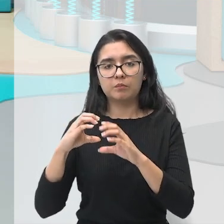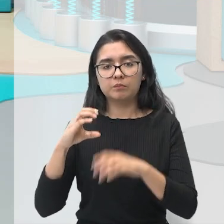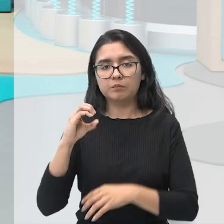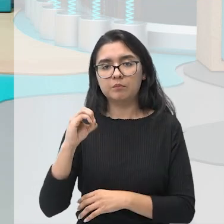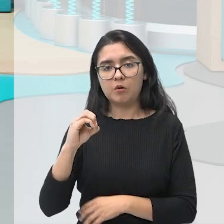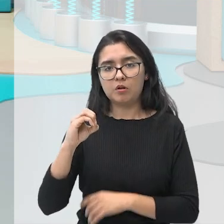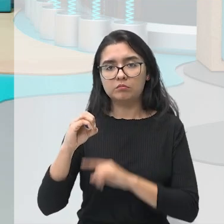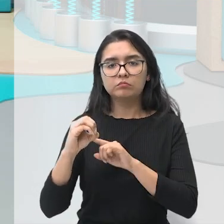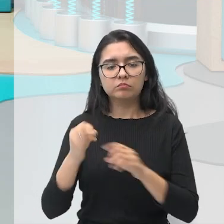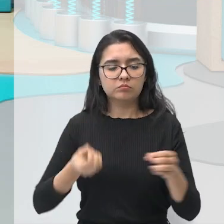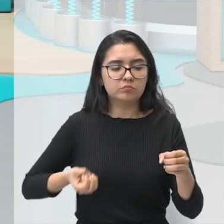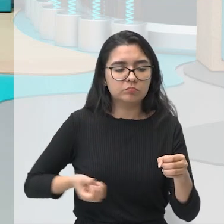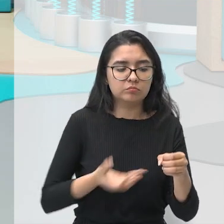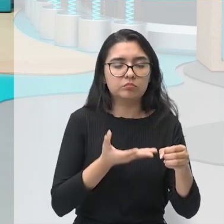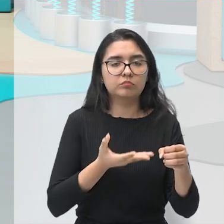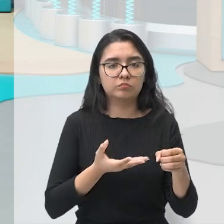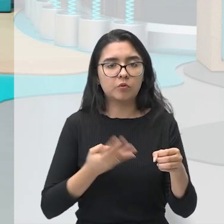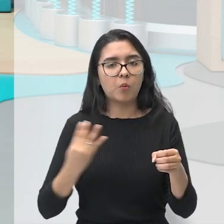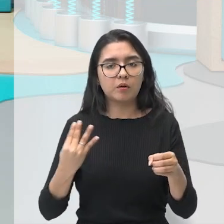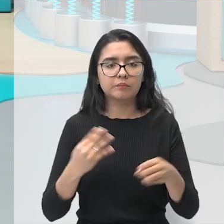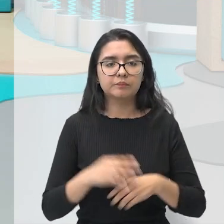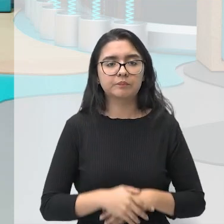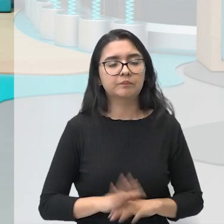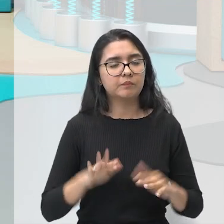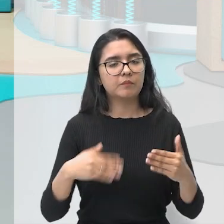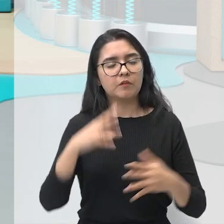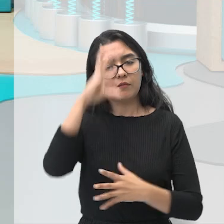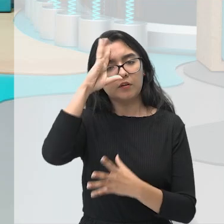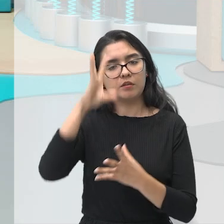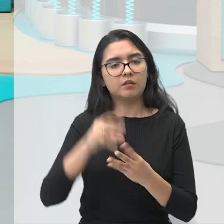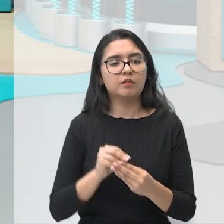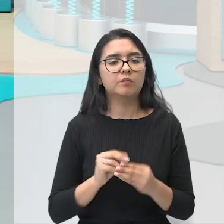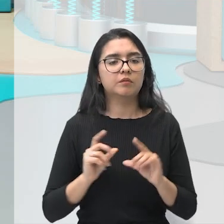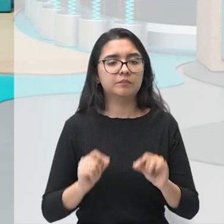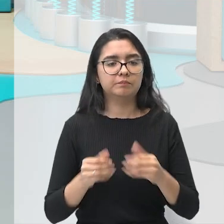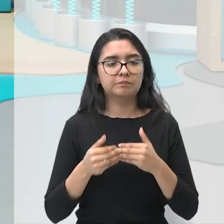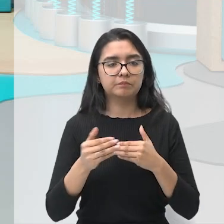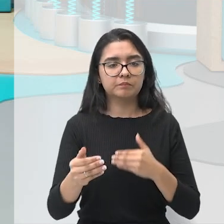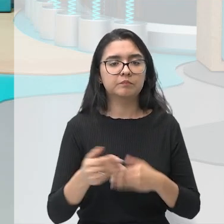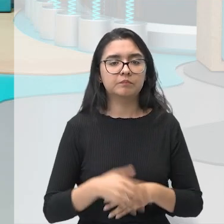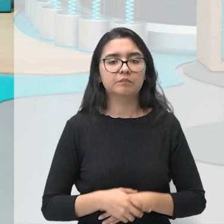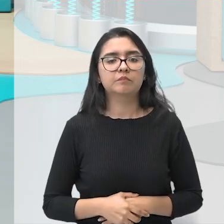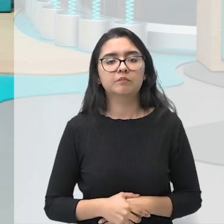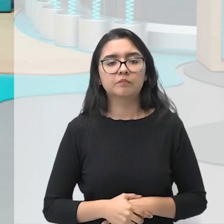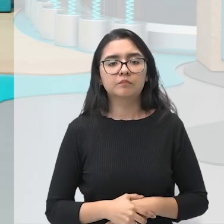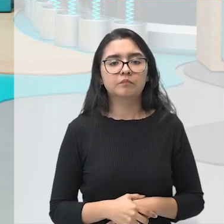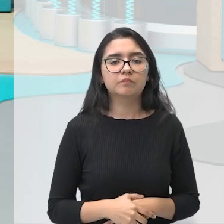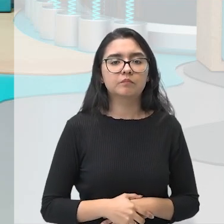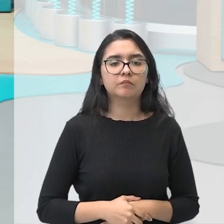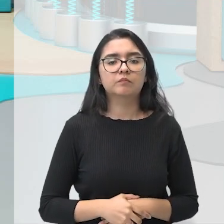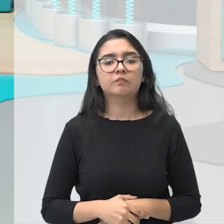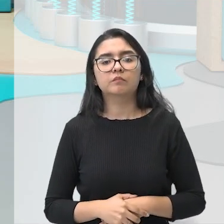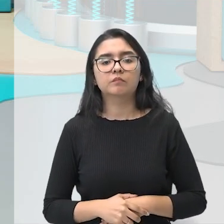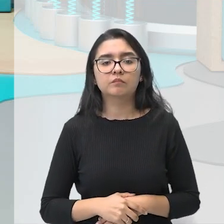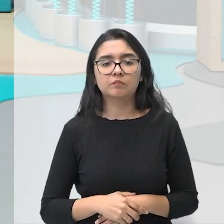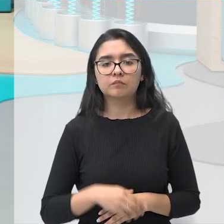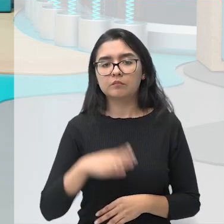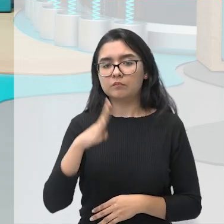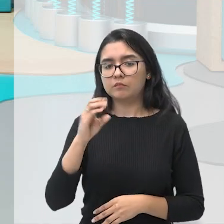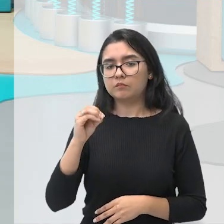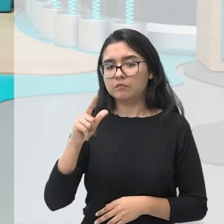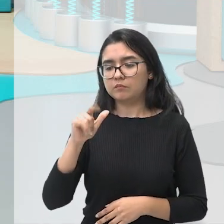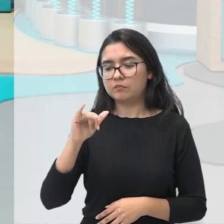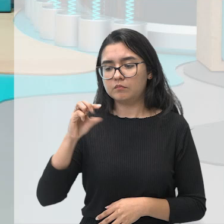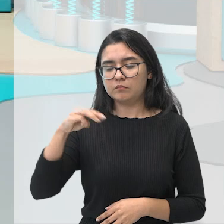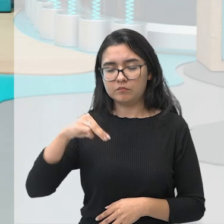E a gente vai dar o início da partida, vamos entender um pouco dessa sequência, com o arremesso da bola pequena, denominada